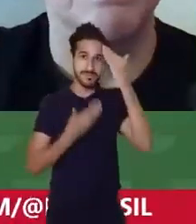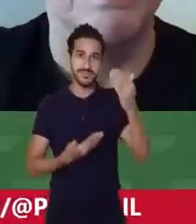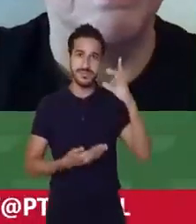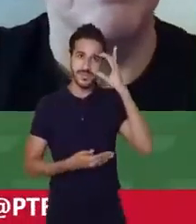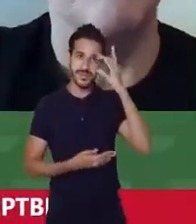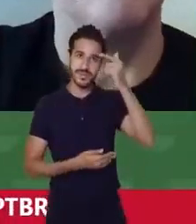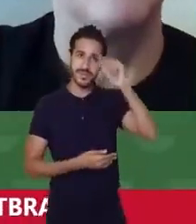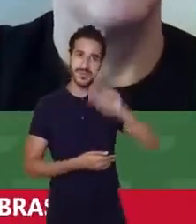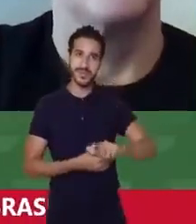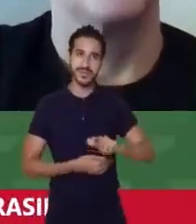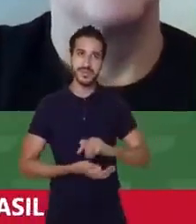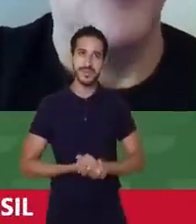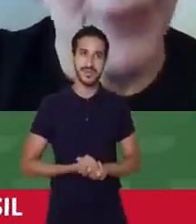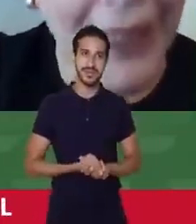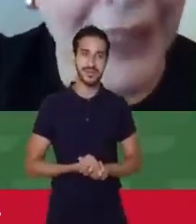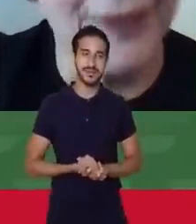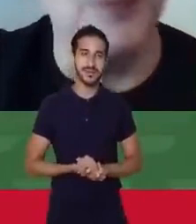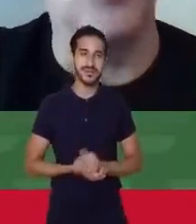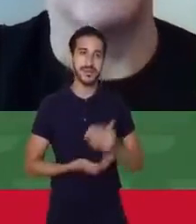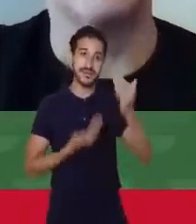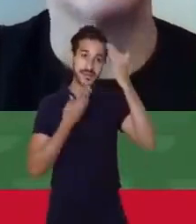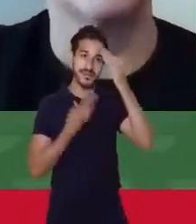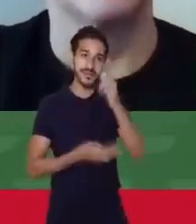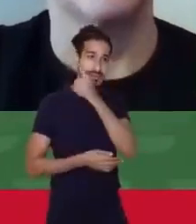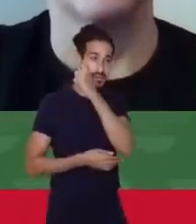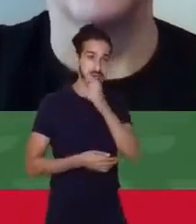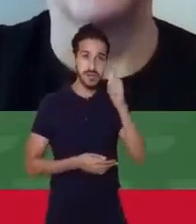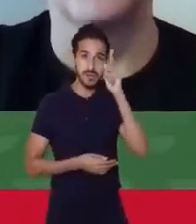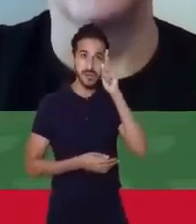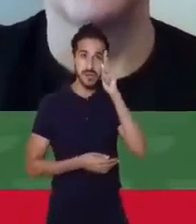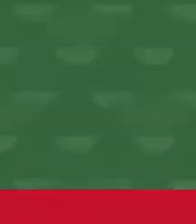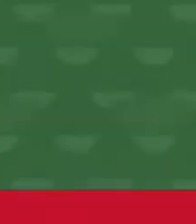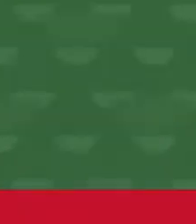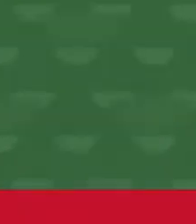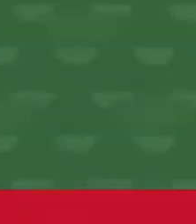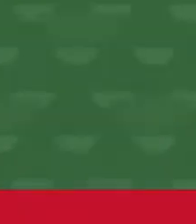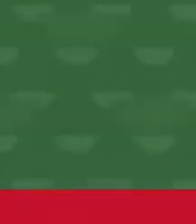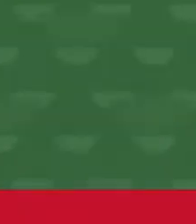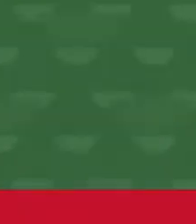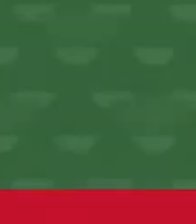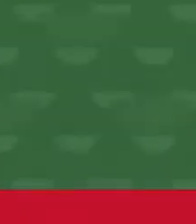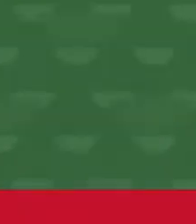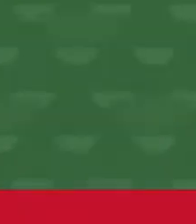Muito obrigado, Dilma, mais uma vez. Obrigada, bom gás, boa noite.